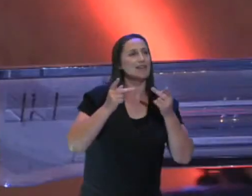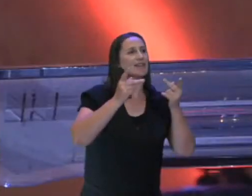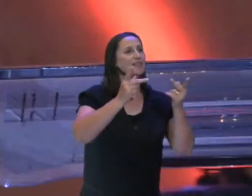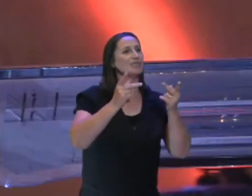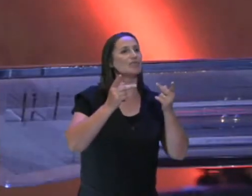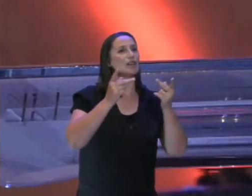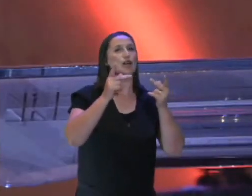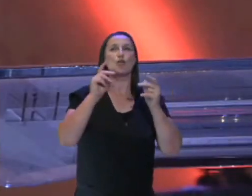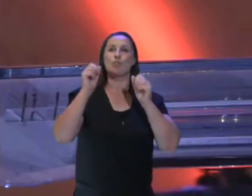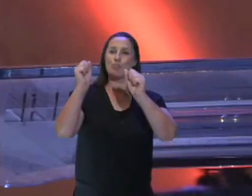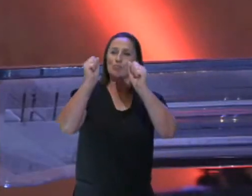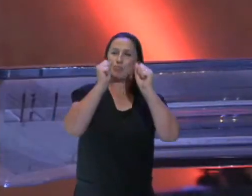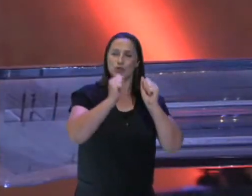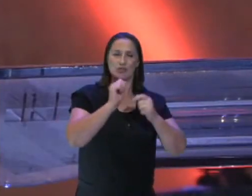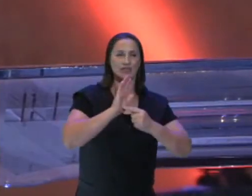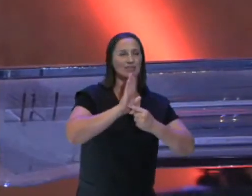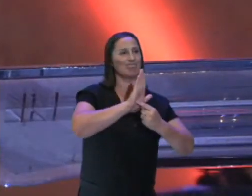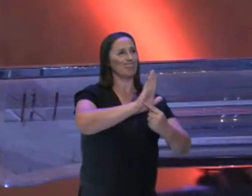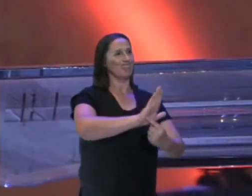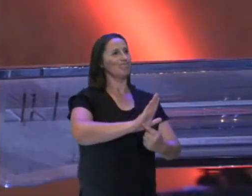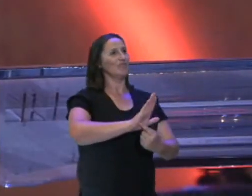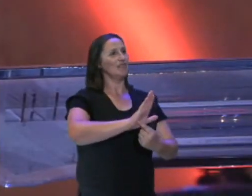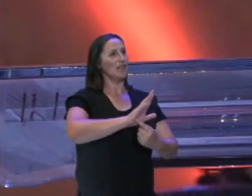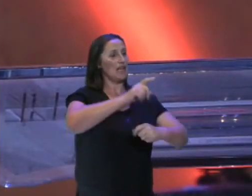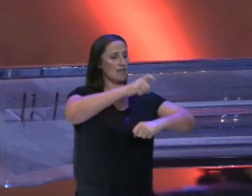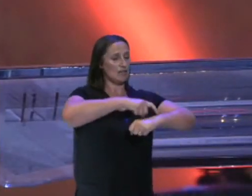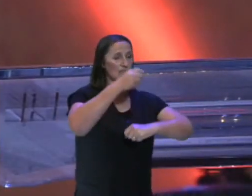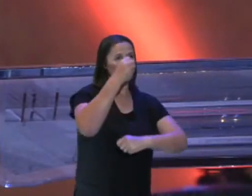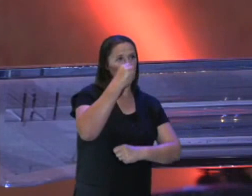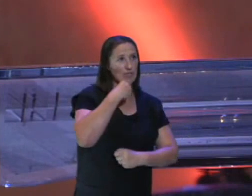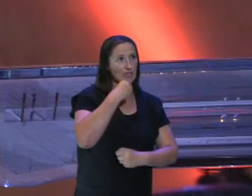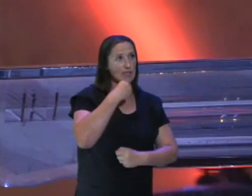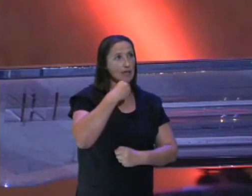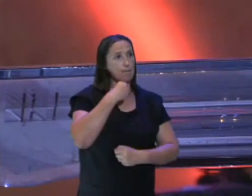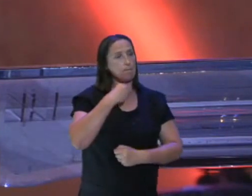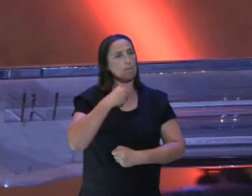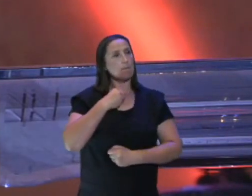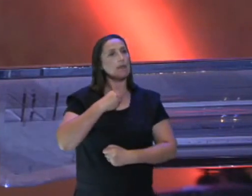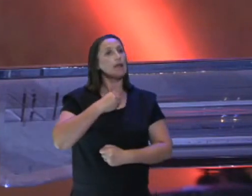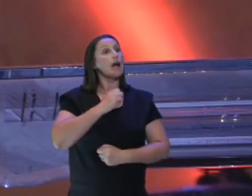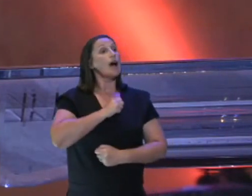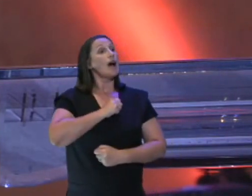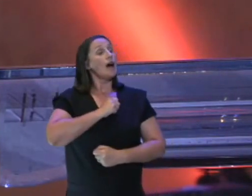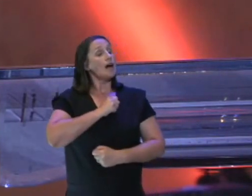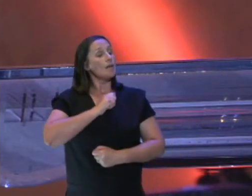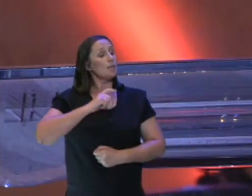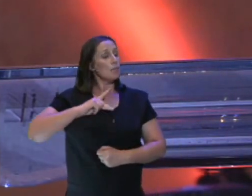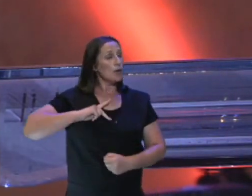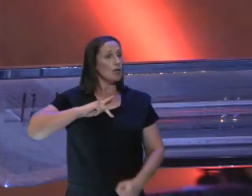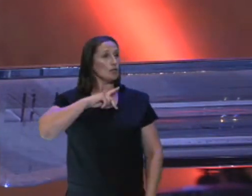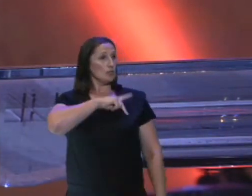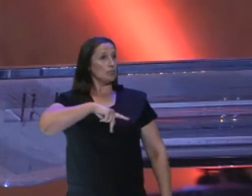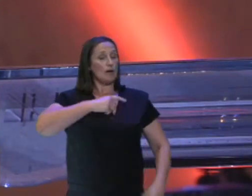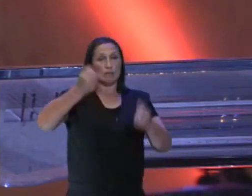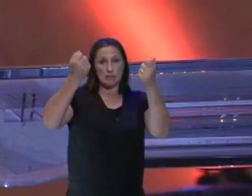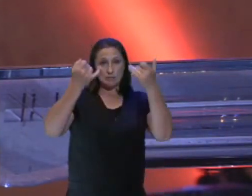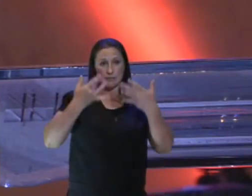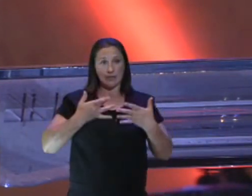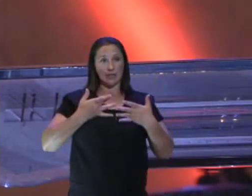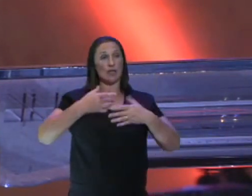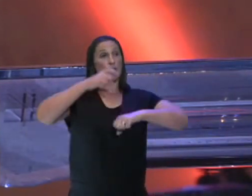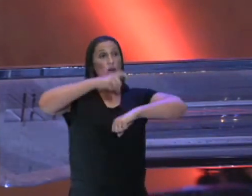fraqueza. Por isso o apóstolo Paulo vai dizer que quando sou fraco, é que sou